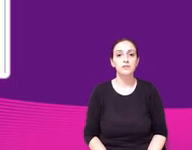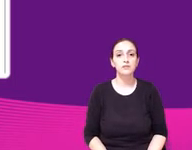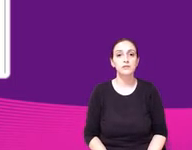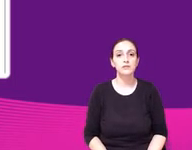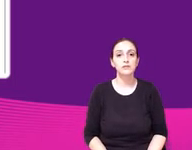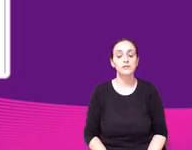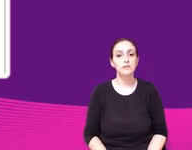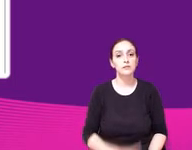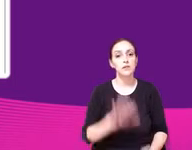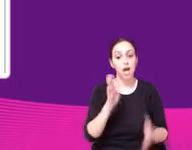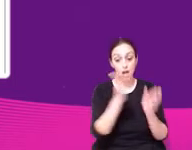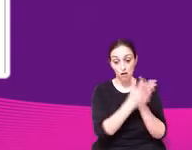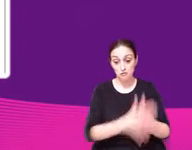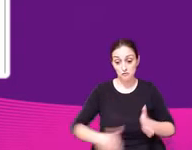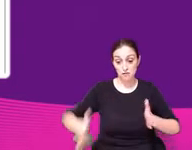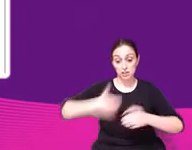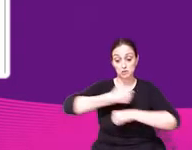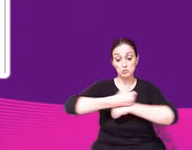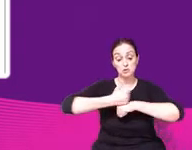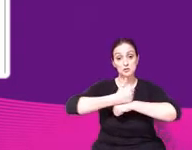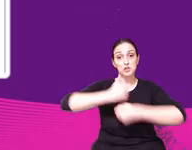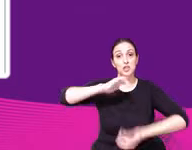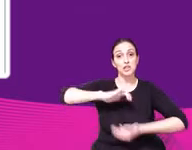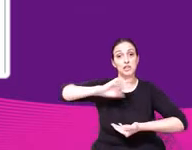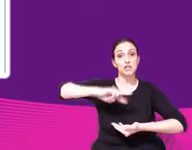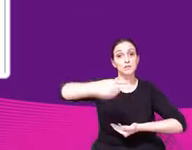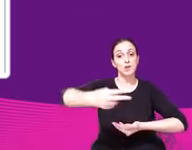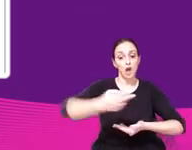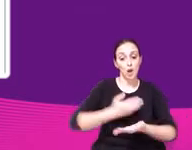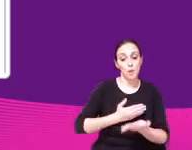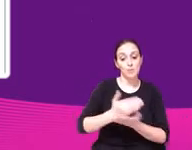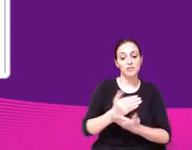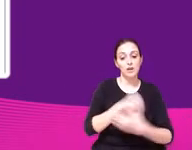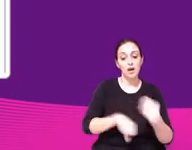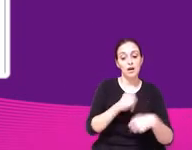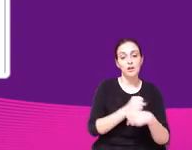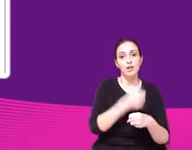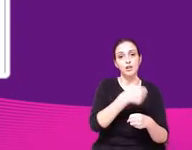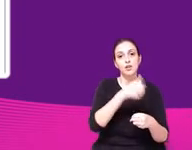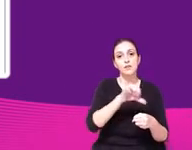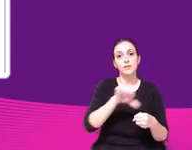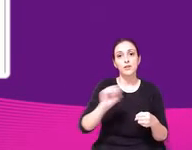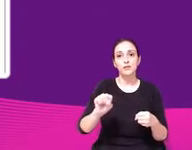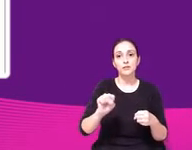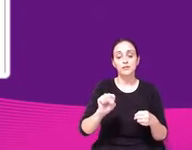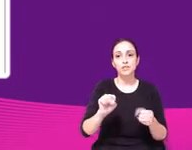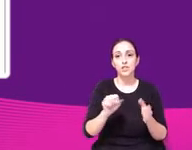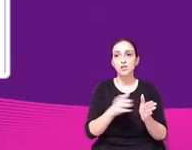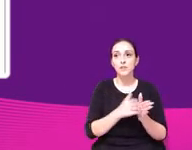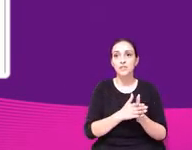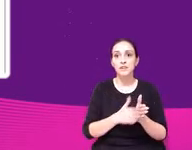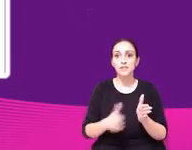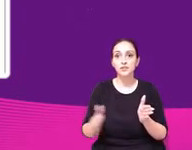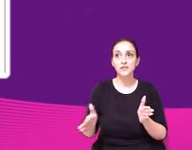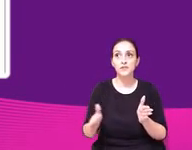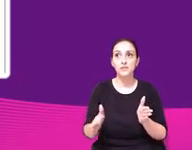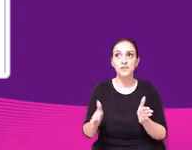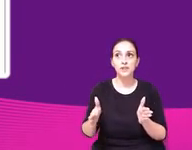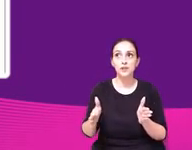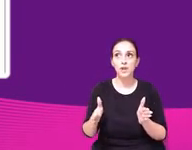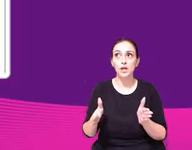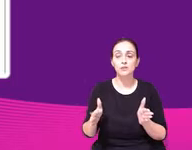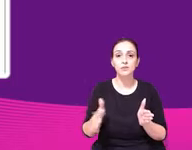A fase profissional dos transplantes, ela inicia em 98 e como consequência da tragédia de